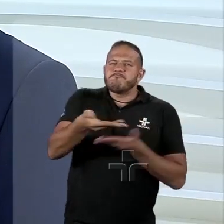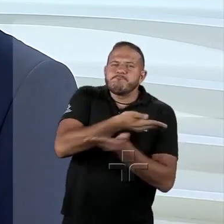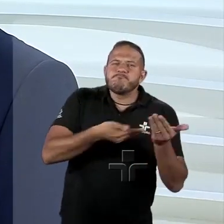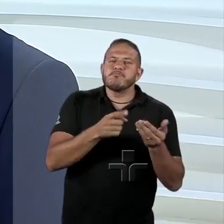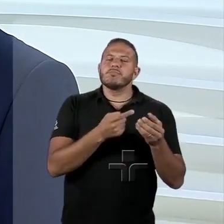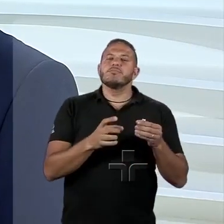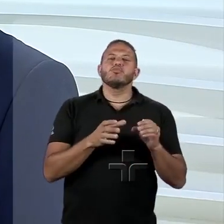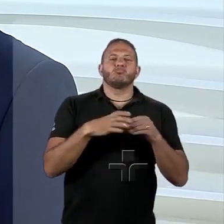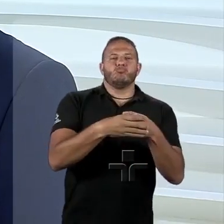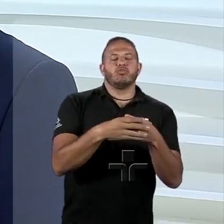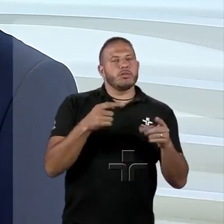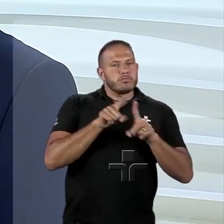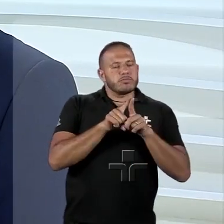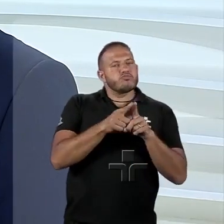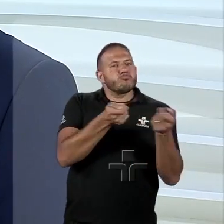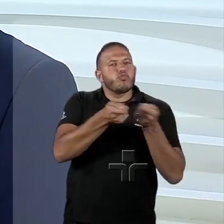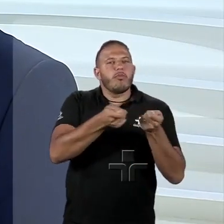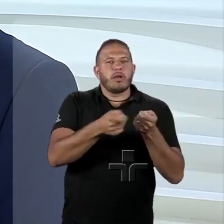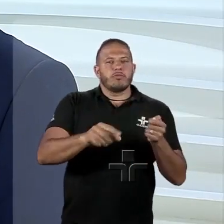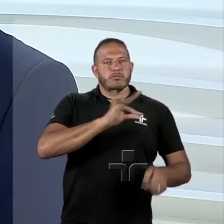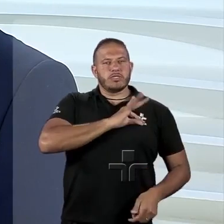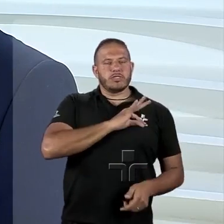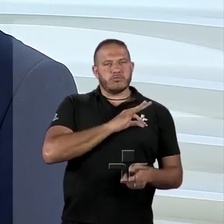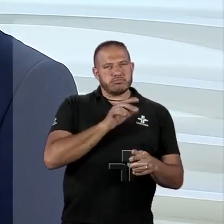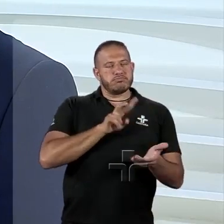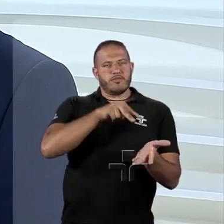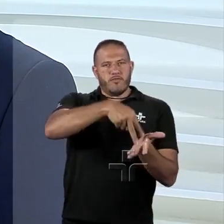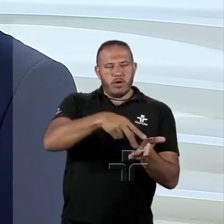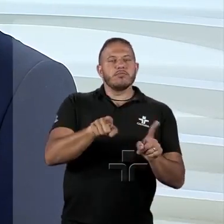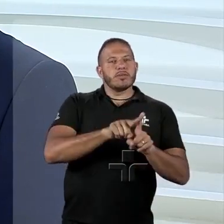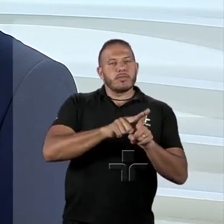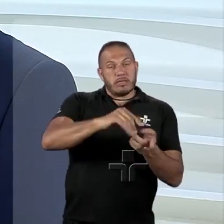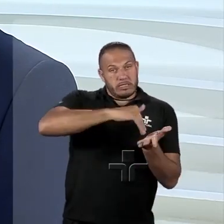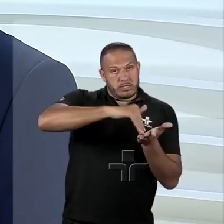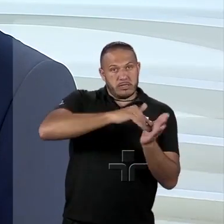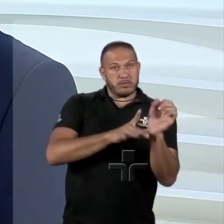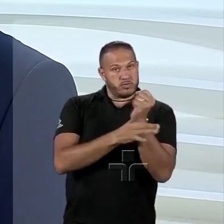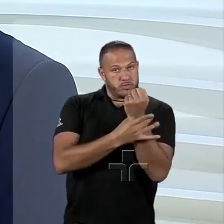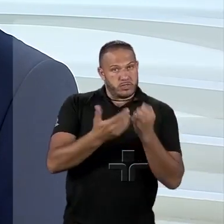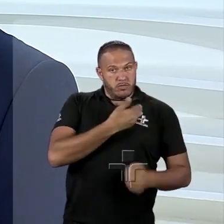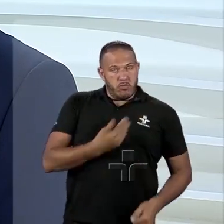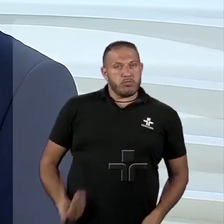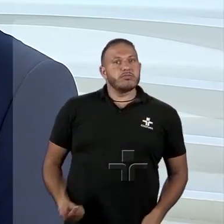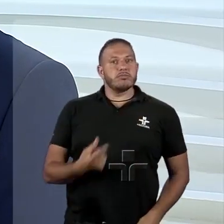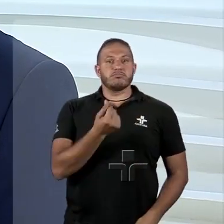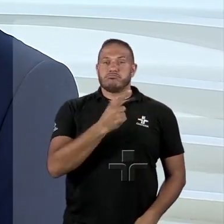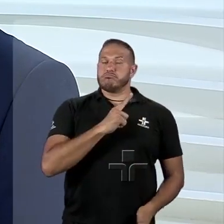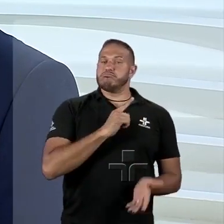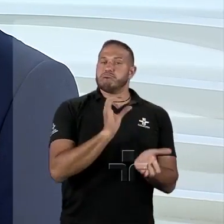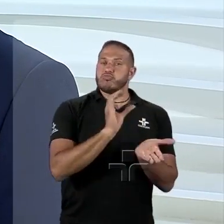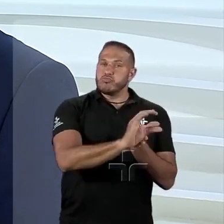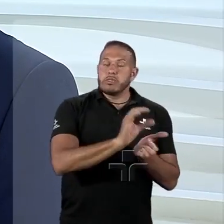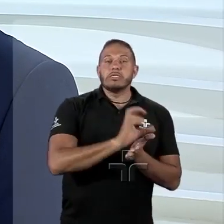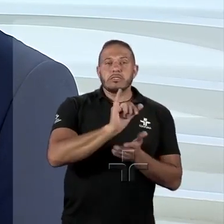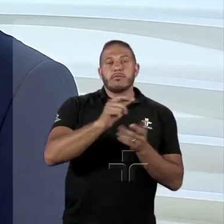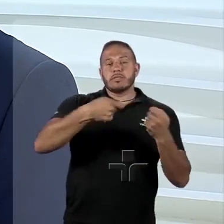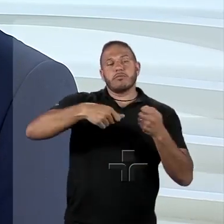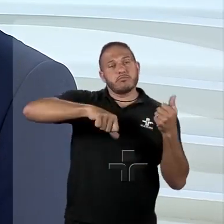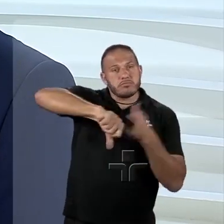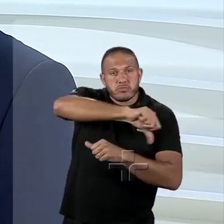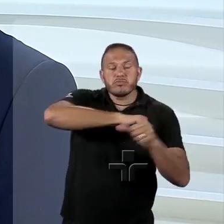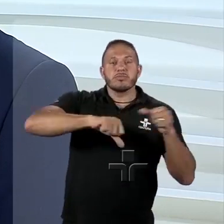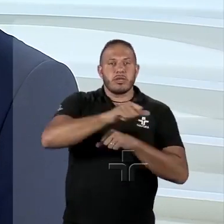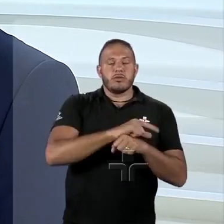um comando policial. Vamos ter também a Secretaria de Segurança Pública com recursos. E se precisar fazer alterações na